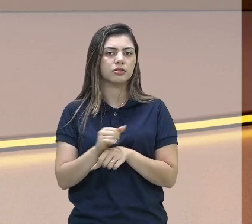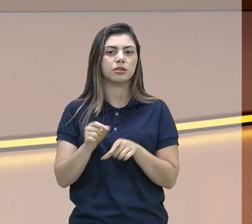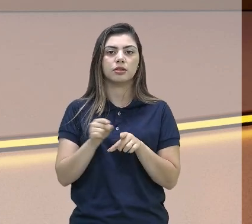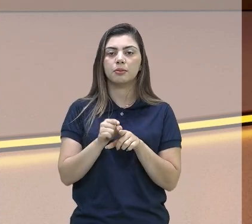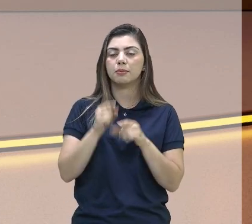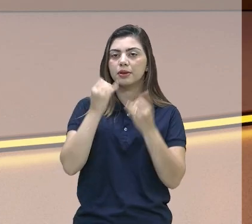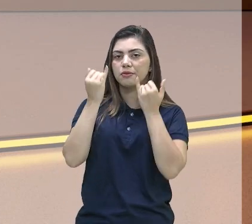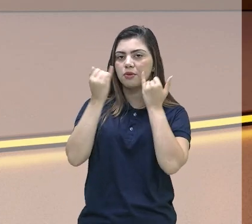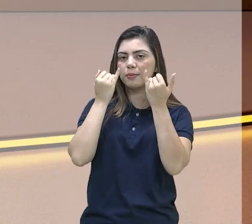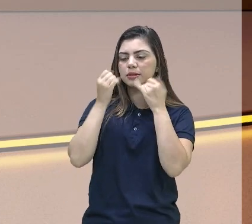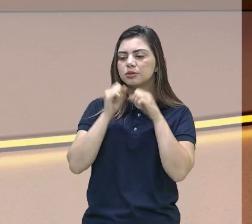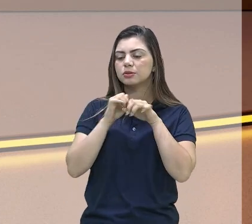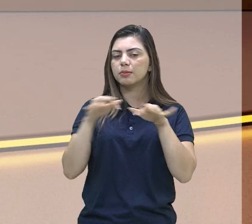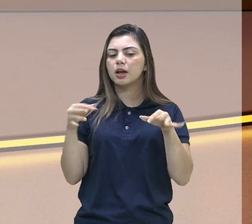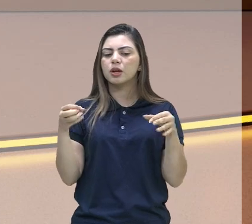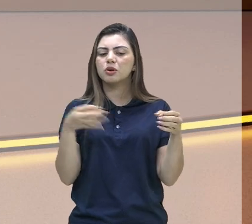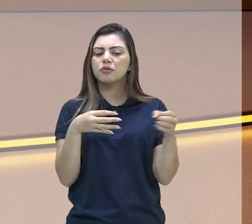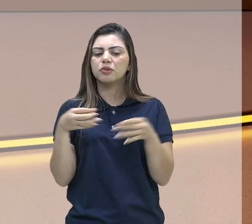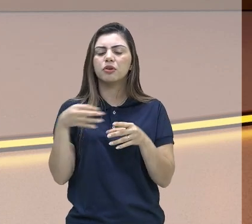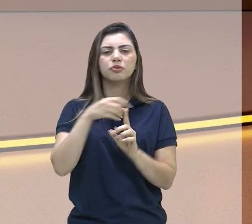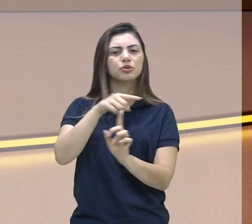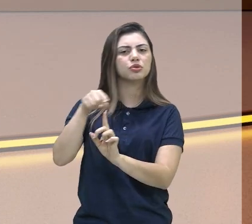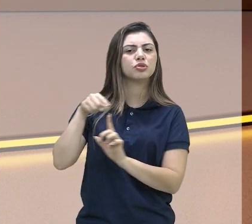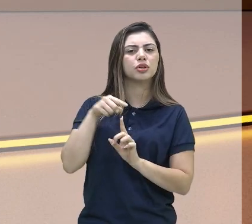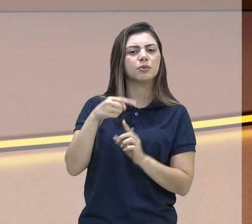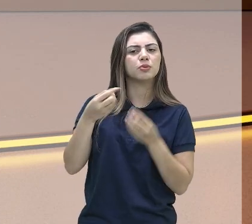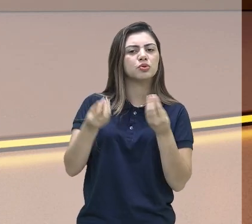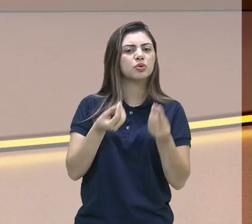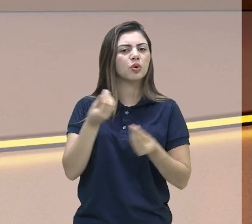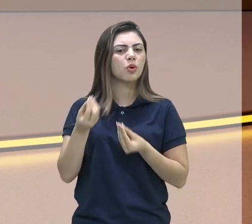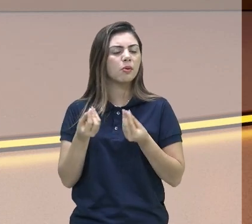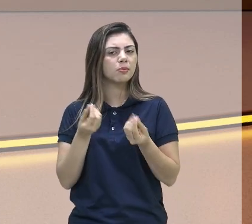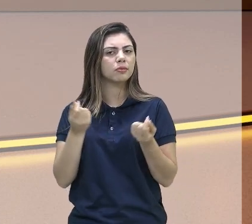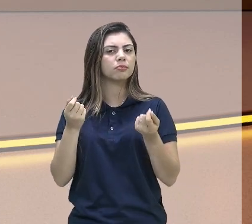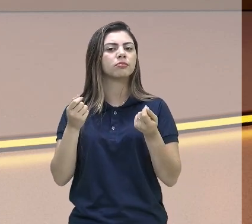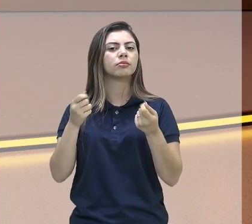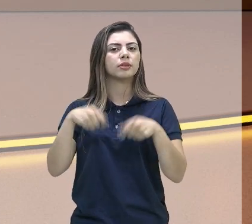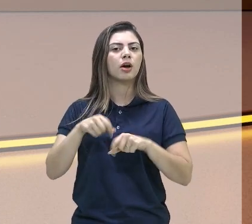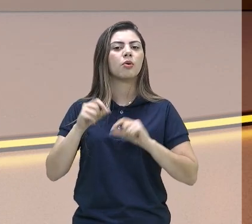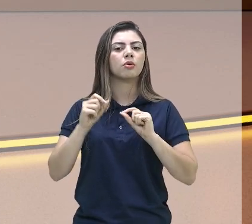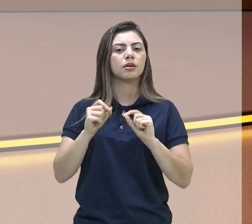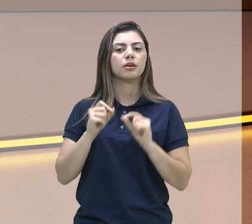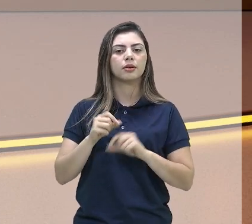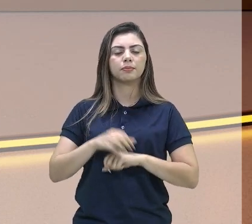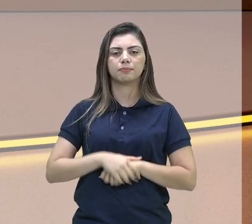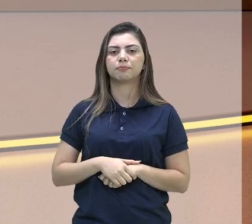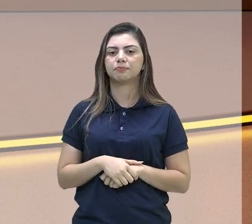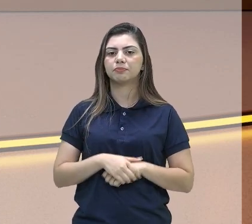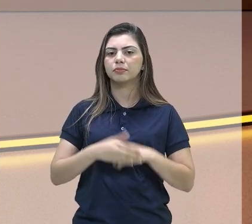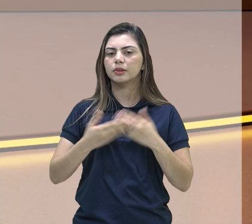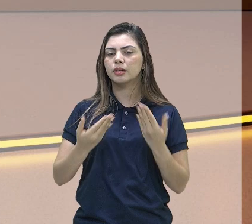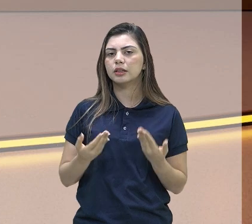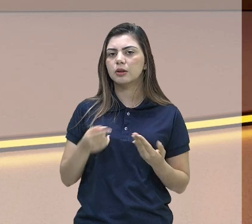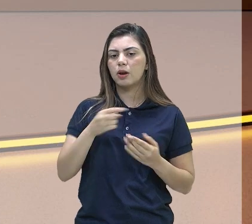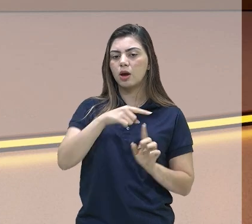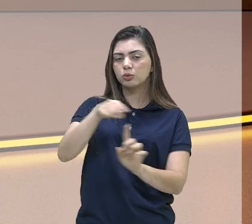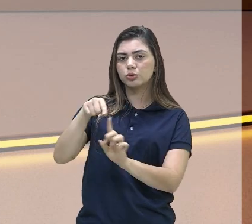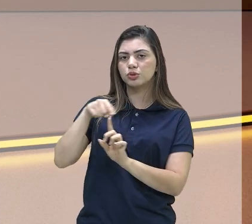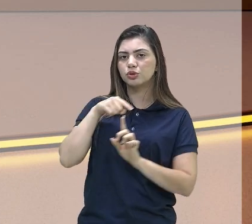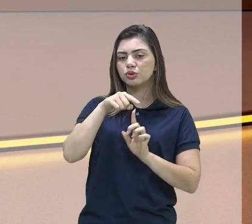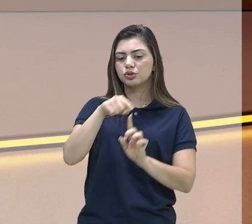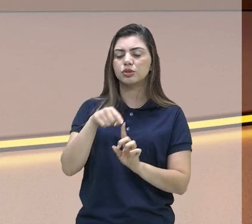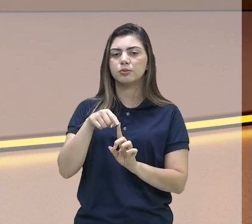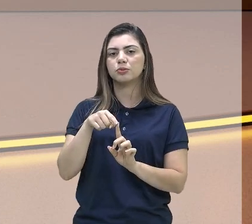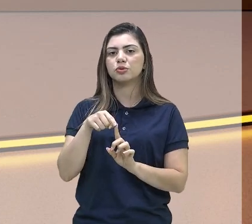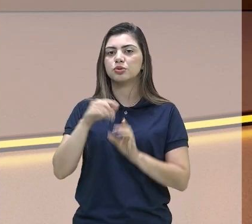informação que também estão sendo apropriadas, estão sendo pegas aí pela